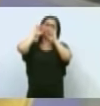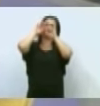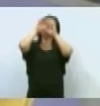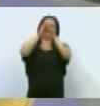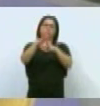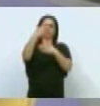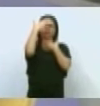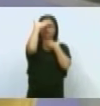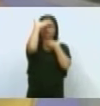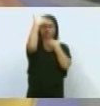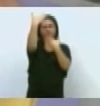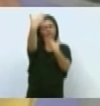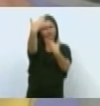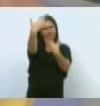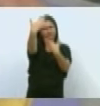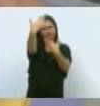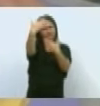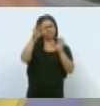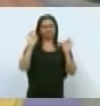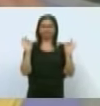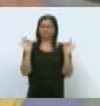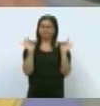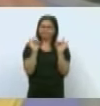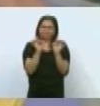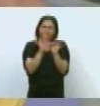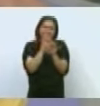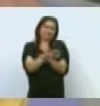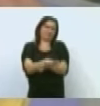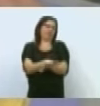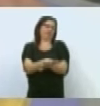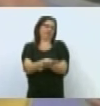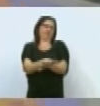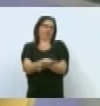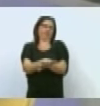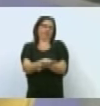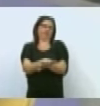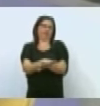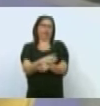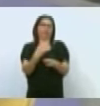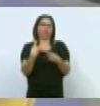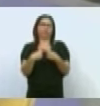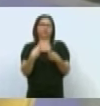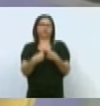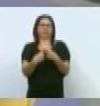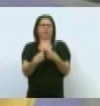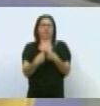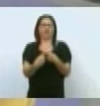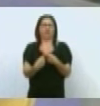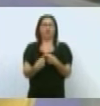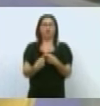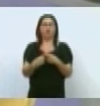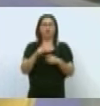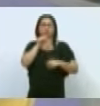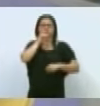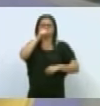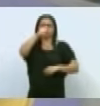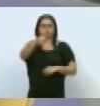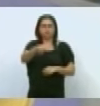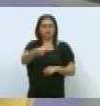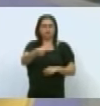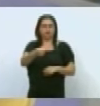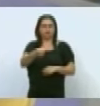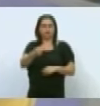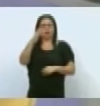Sempre. Obrigada. E, infelizmente, agora eu vou encerrar o programa com uma nota triste, porque o colunismo social aqui em São José do Rio